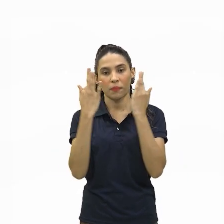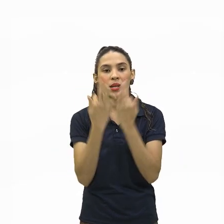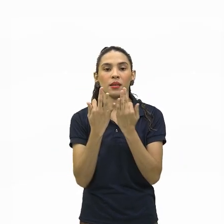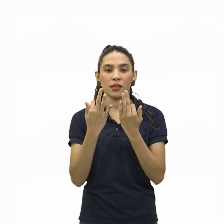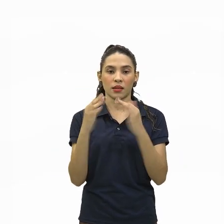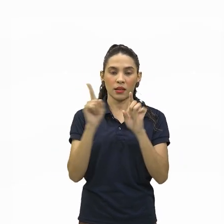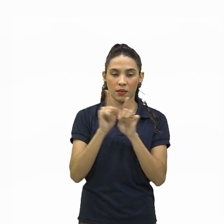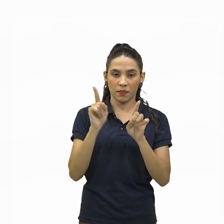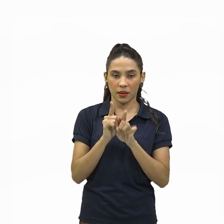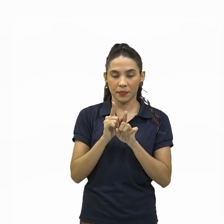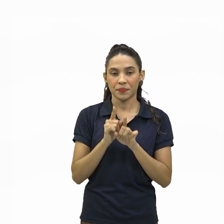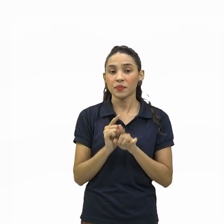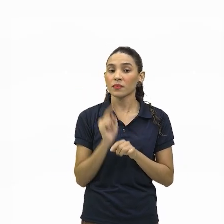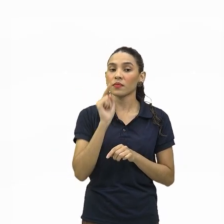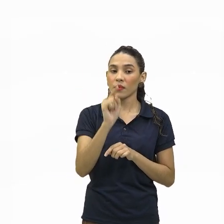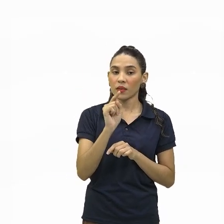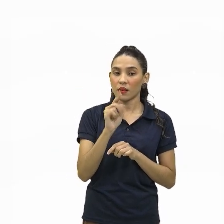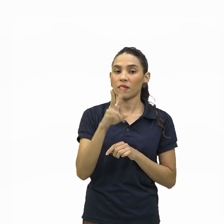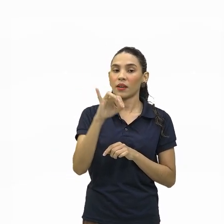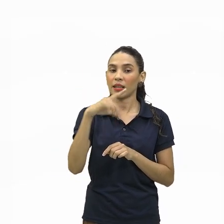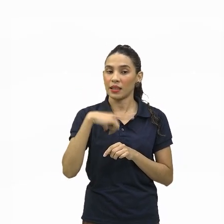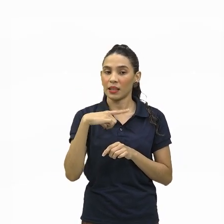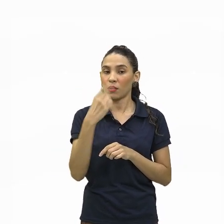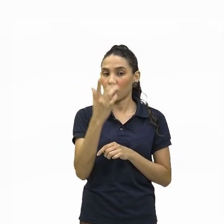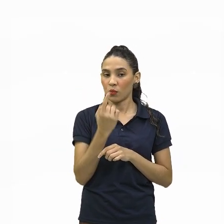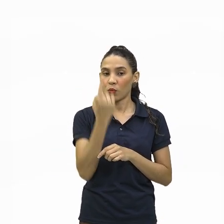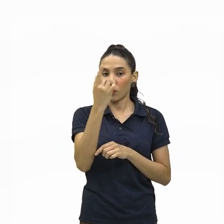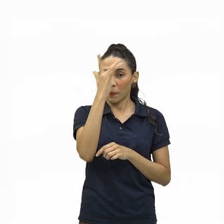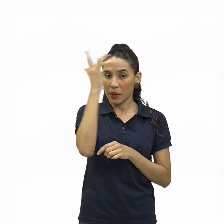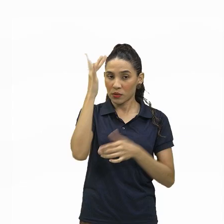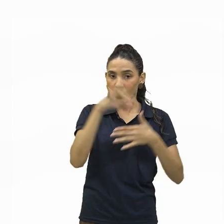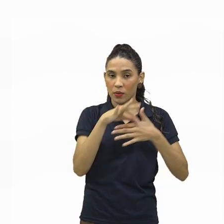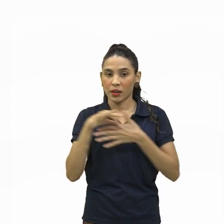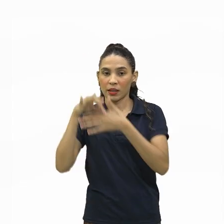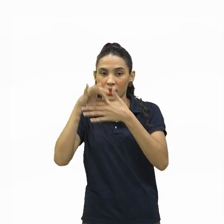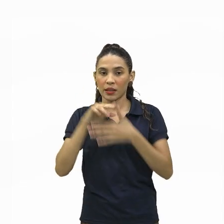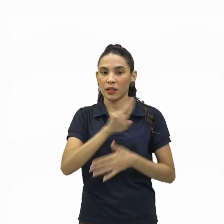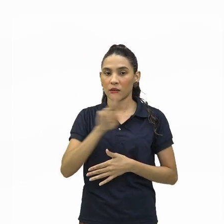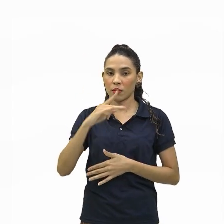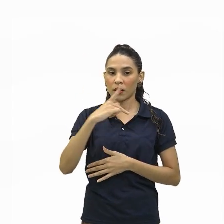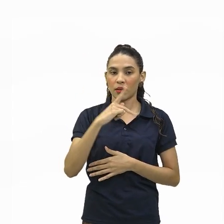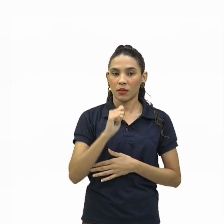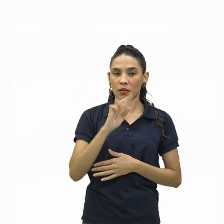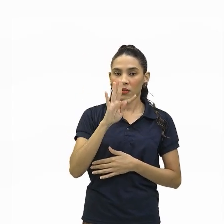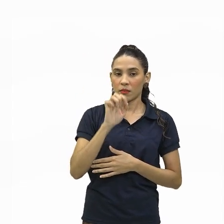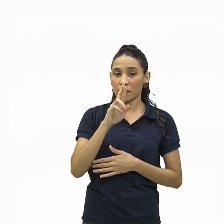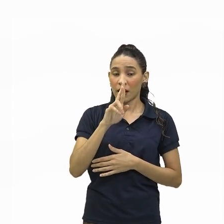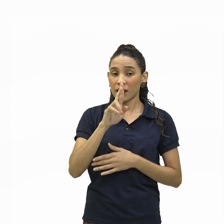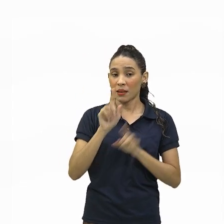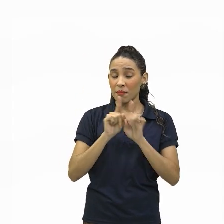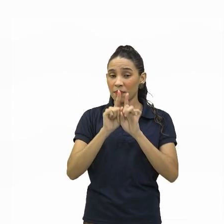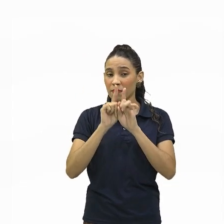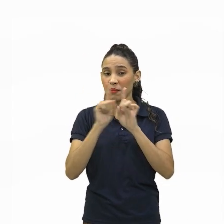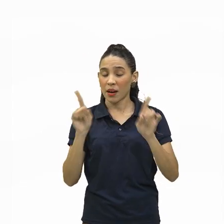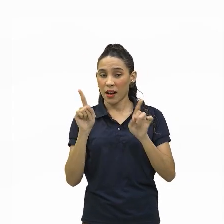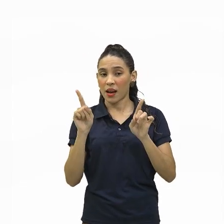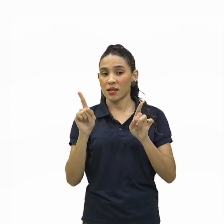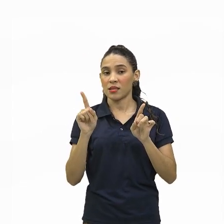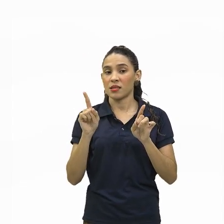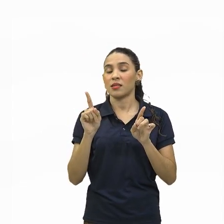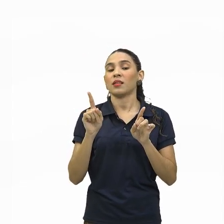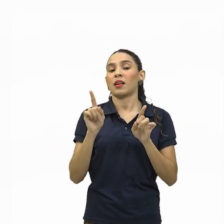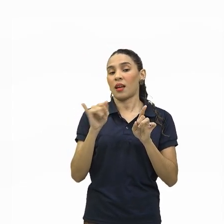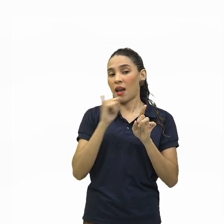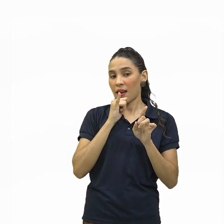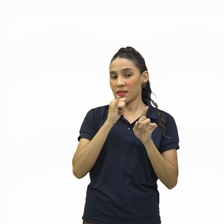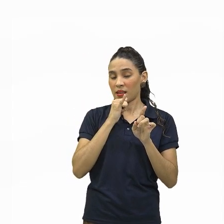próximo, tanto que você tem o líder, né, chamado de pater, mas a partir do momento em que